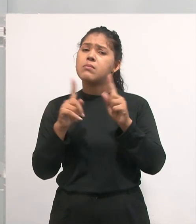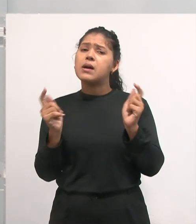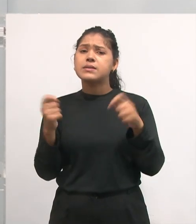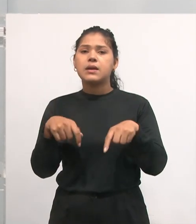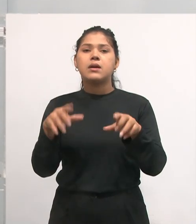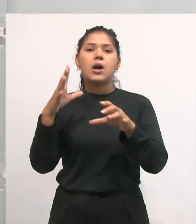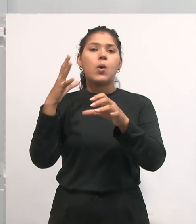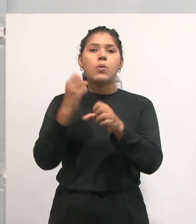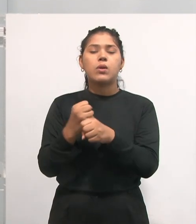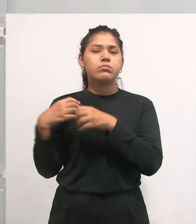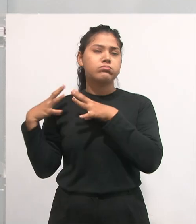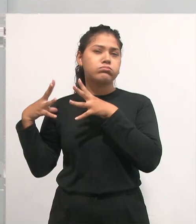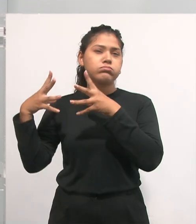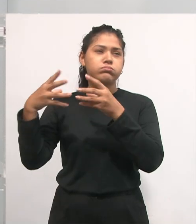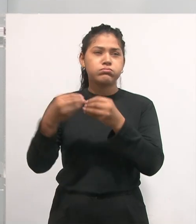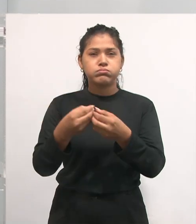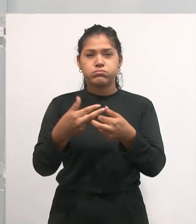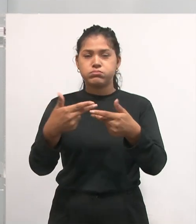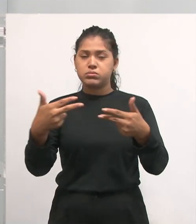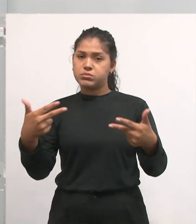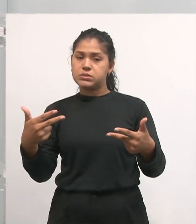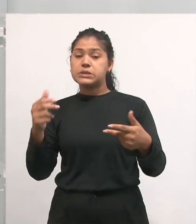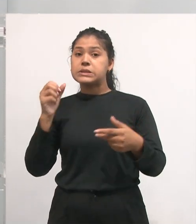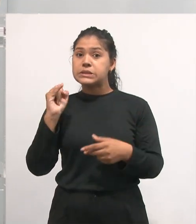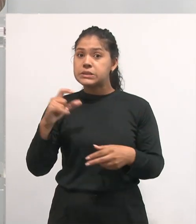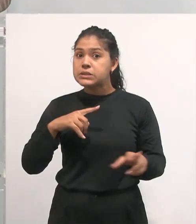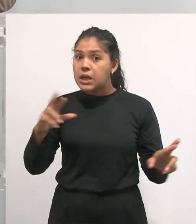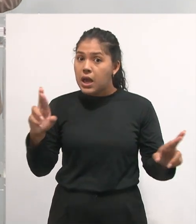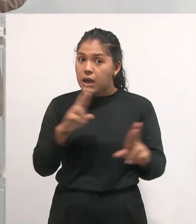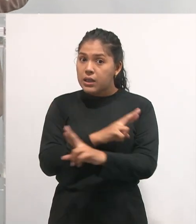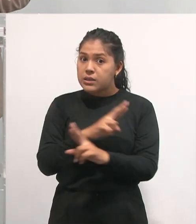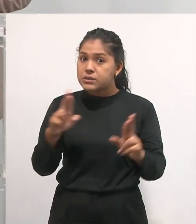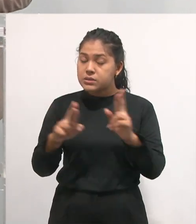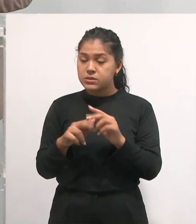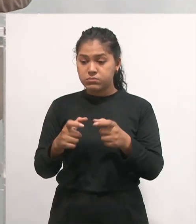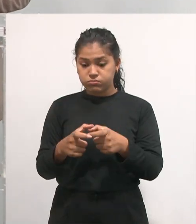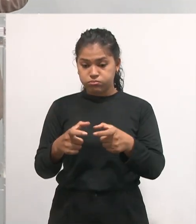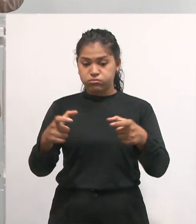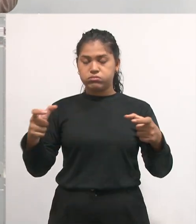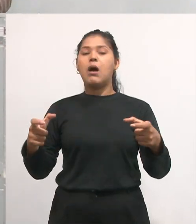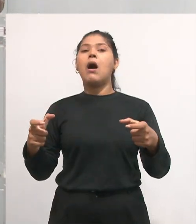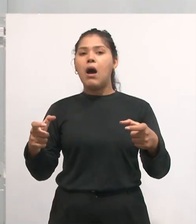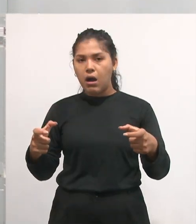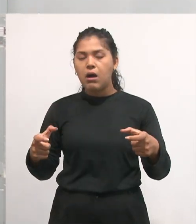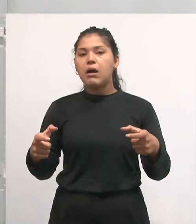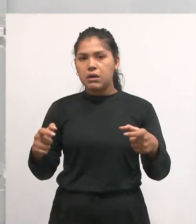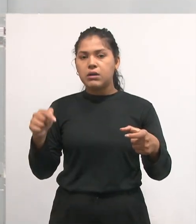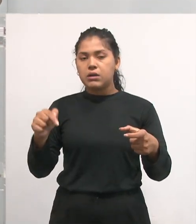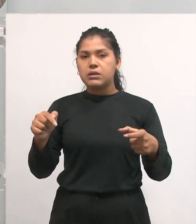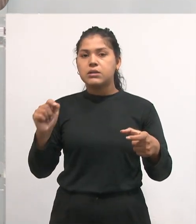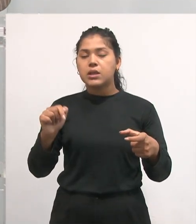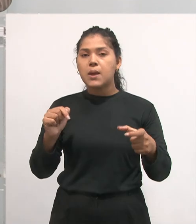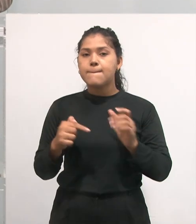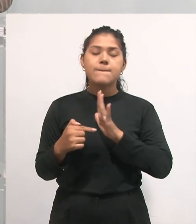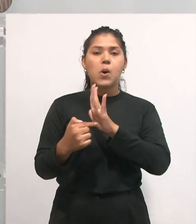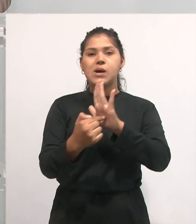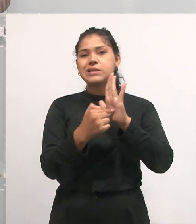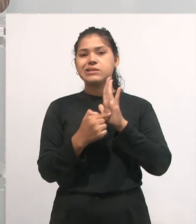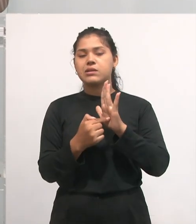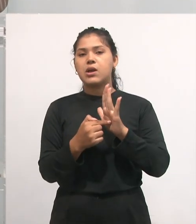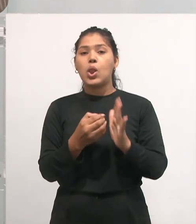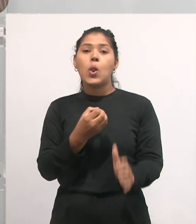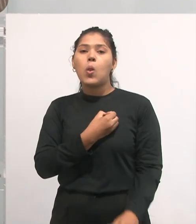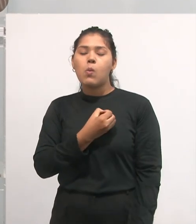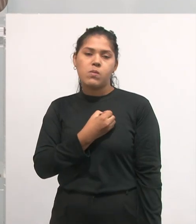E quando a correlação é muito alta, significa que os seus valores, mesmo que você projete futuro, vai estar numa